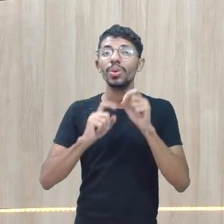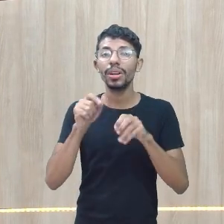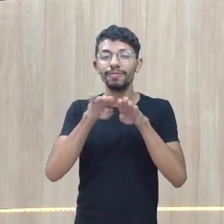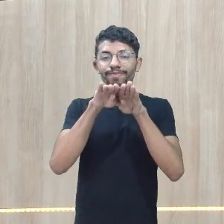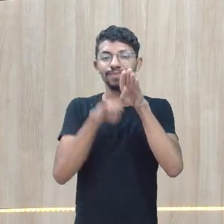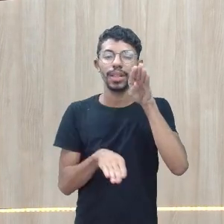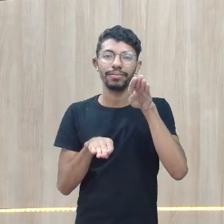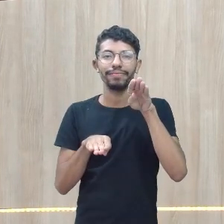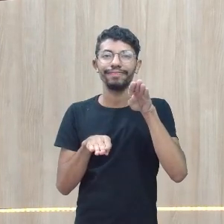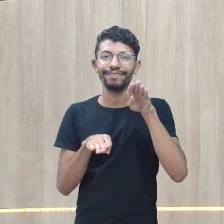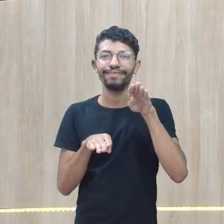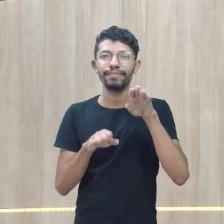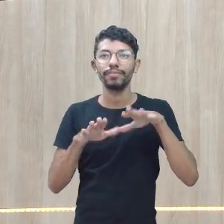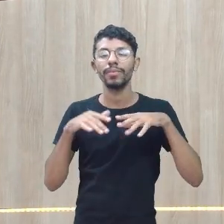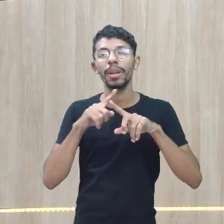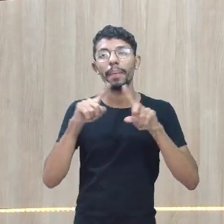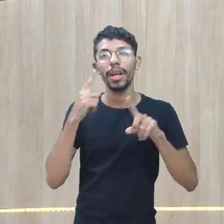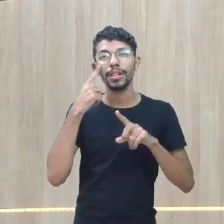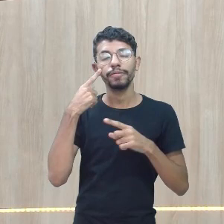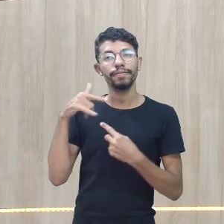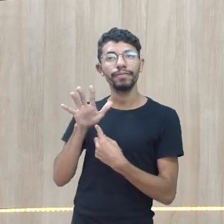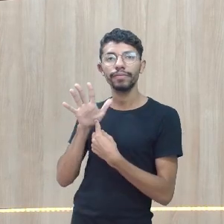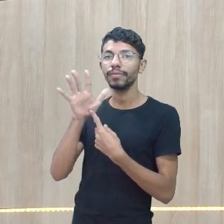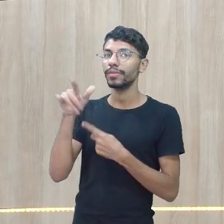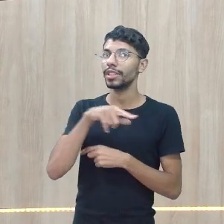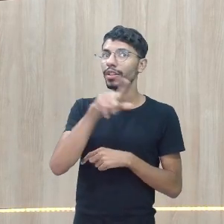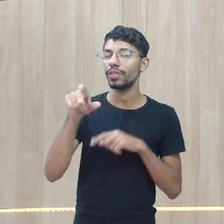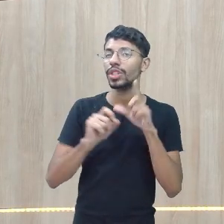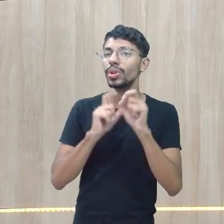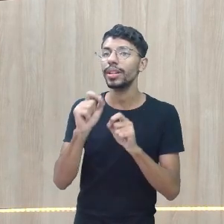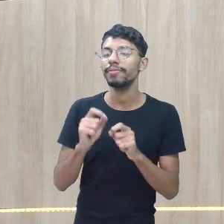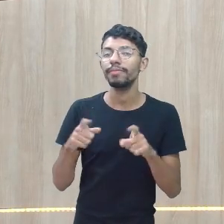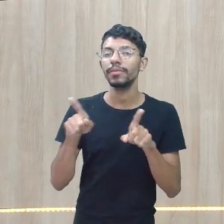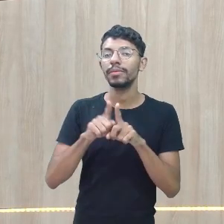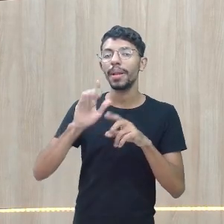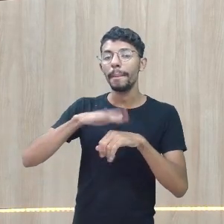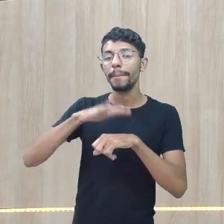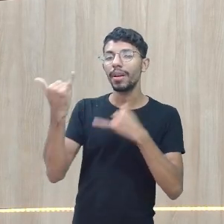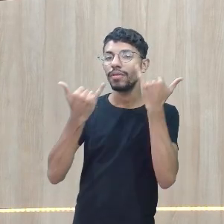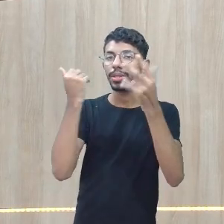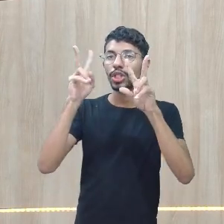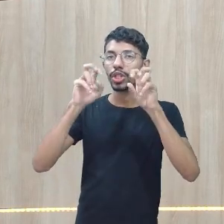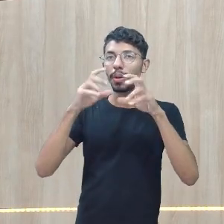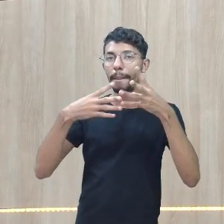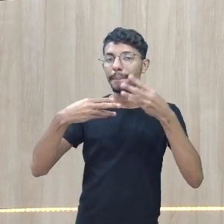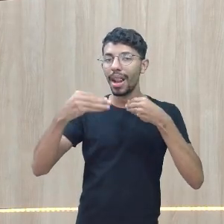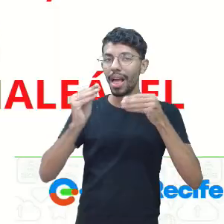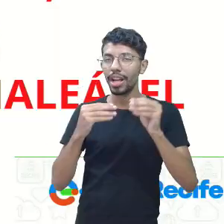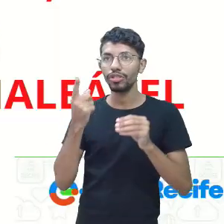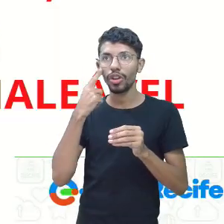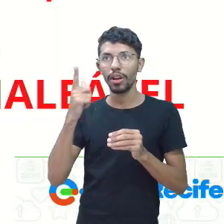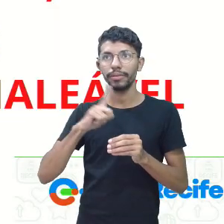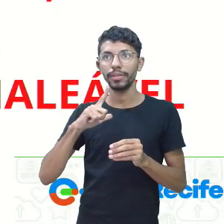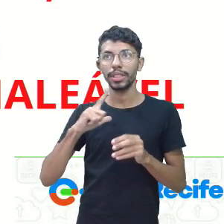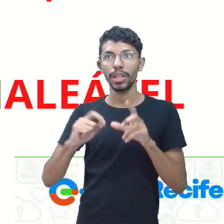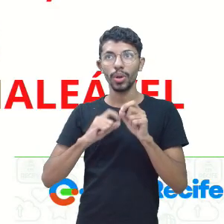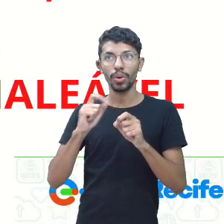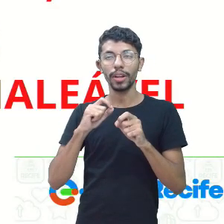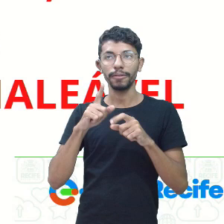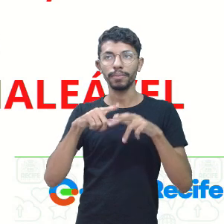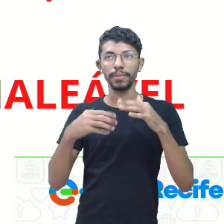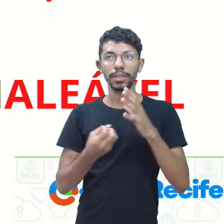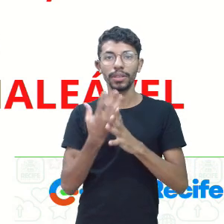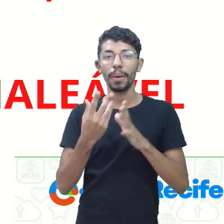aí do plástico. Mas eu estou trazendo para vocês mais informações sobre o plástico. O plástico tem sua matéria-prima, né? É